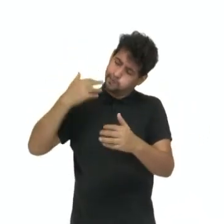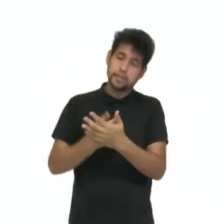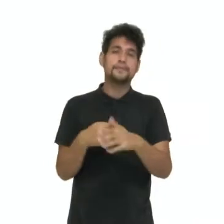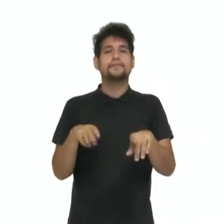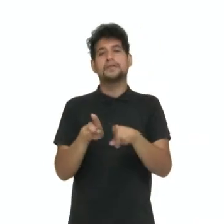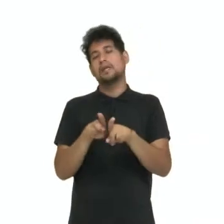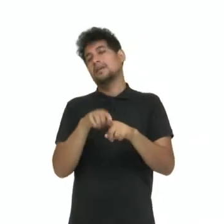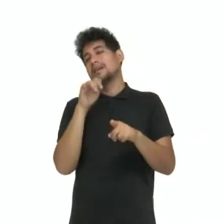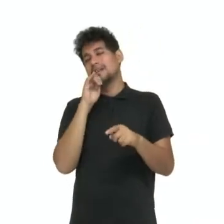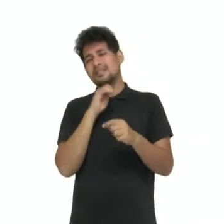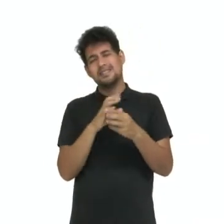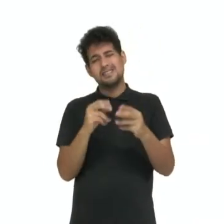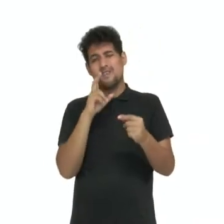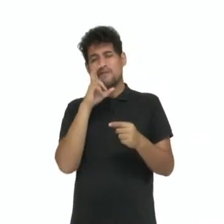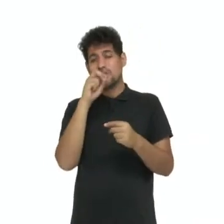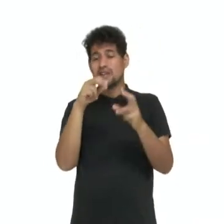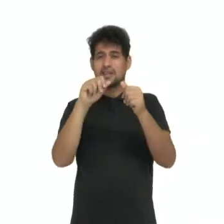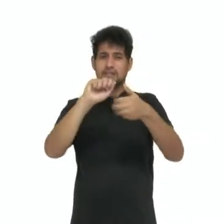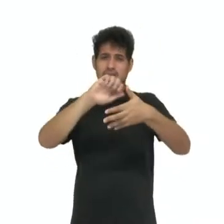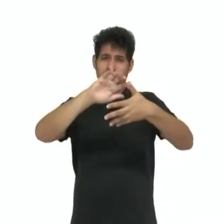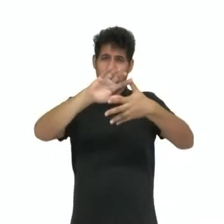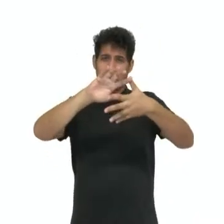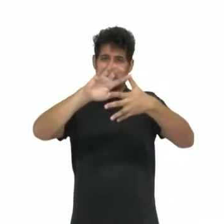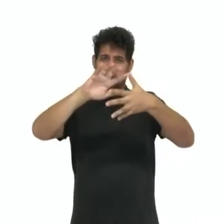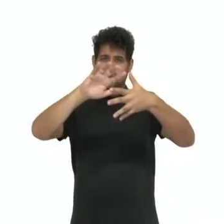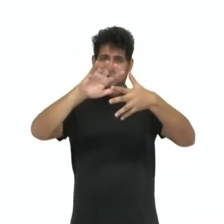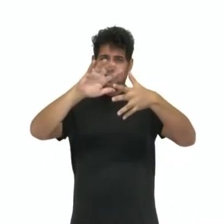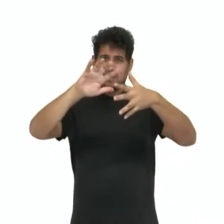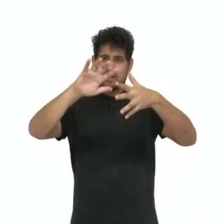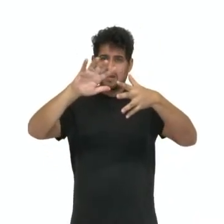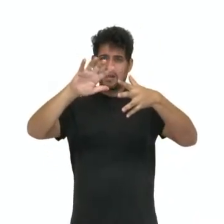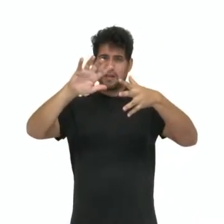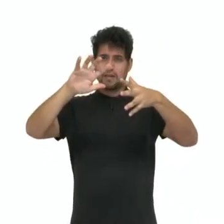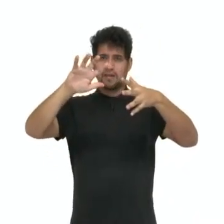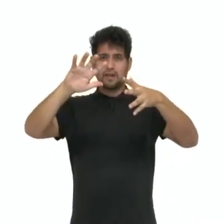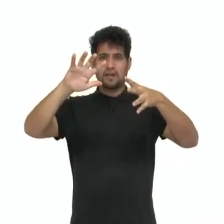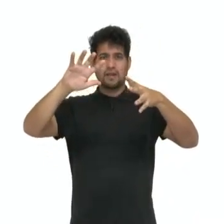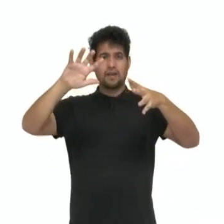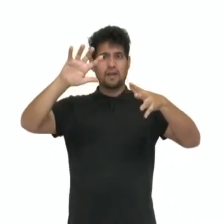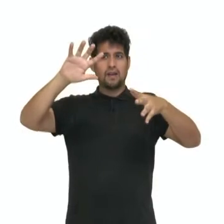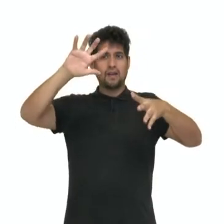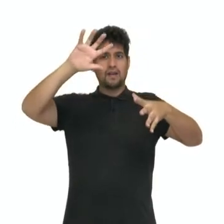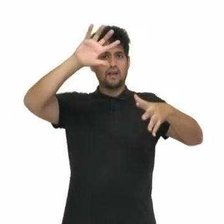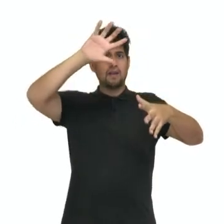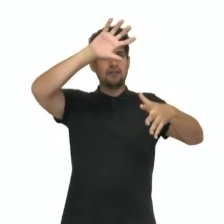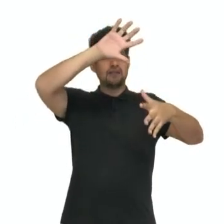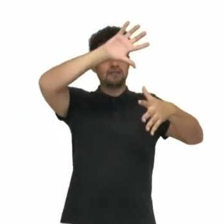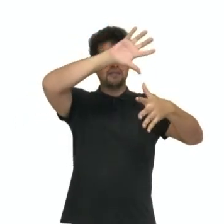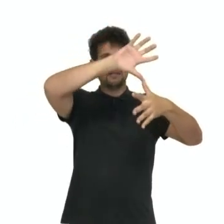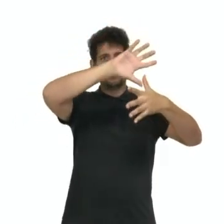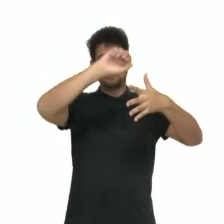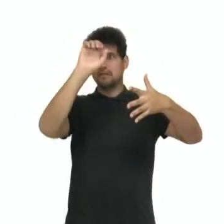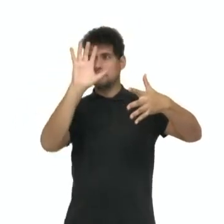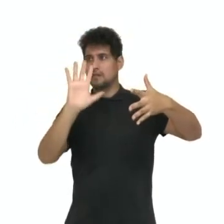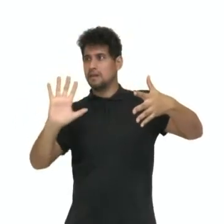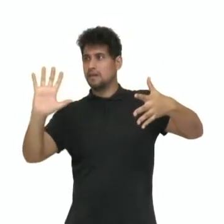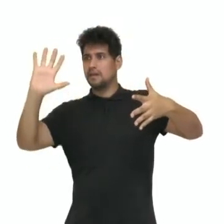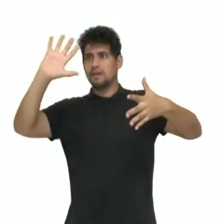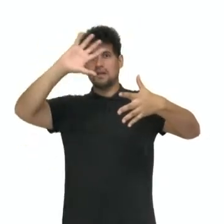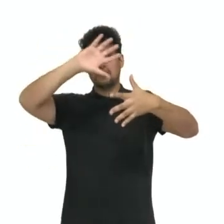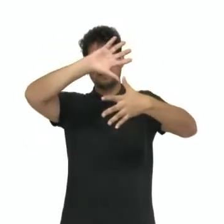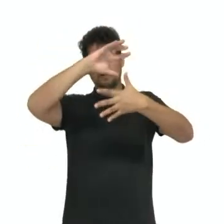essa grande massa de terra se separou, né, formando aí o que hoje temos de 6 continentes, a Antártida veio a ser